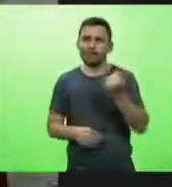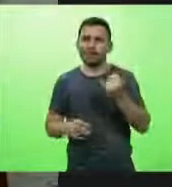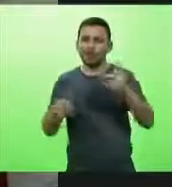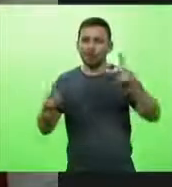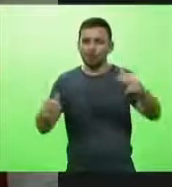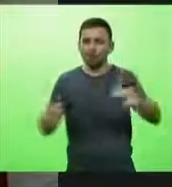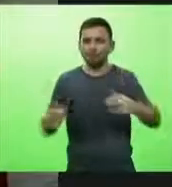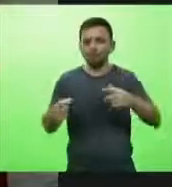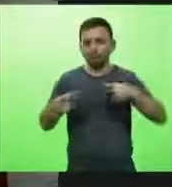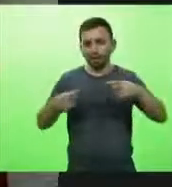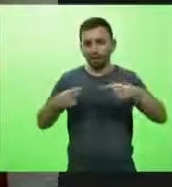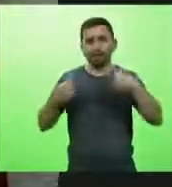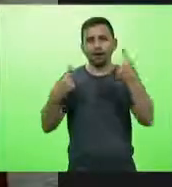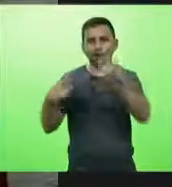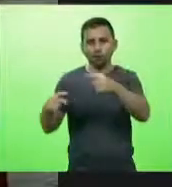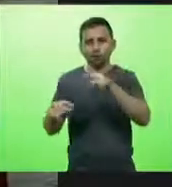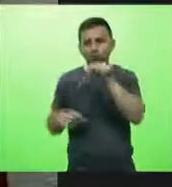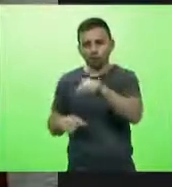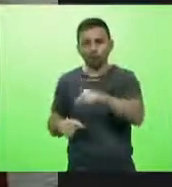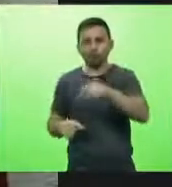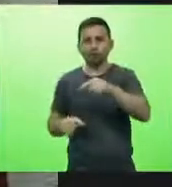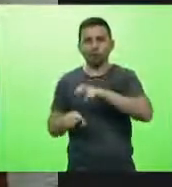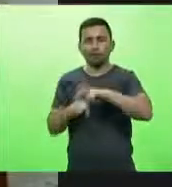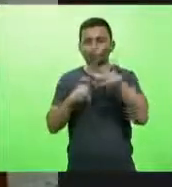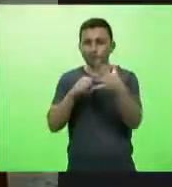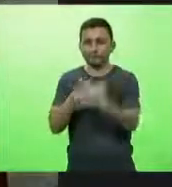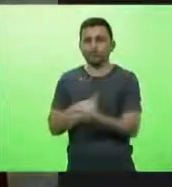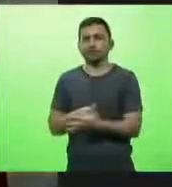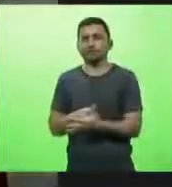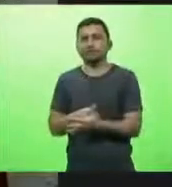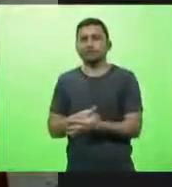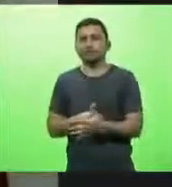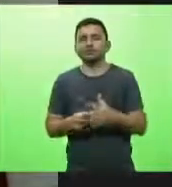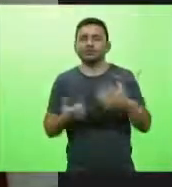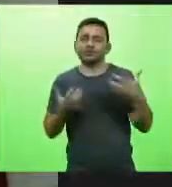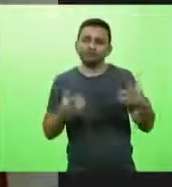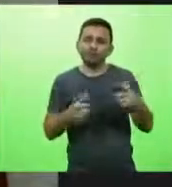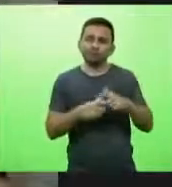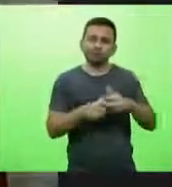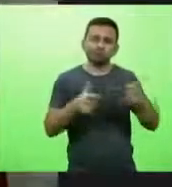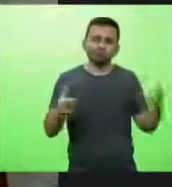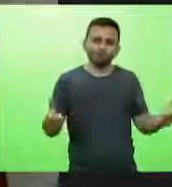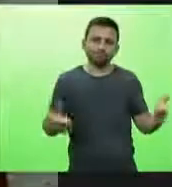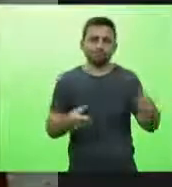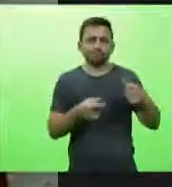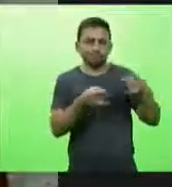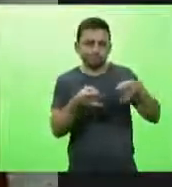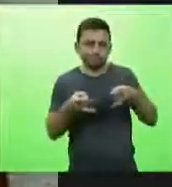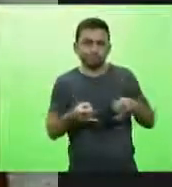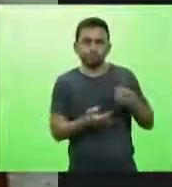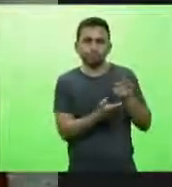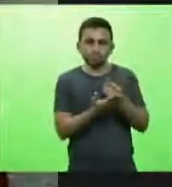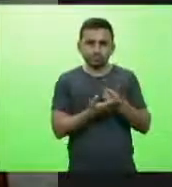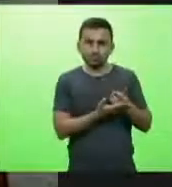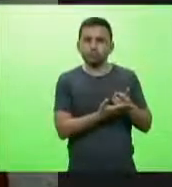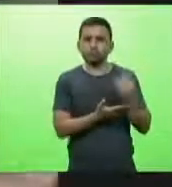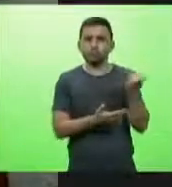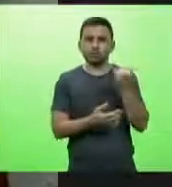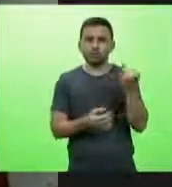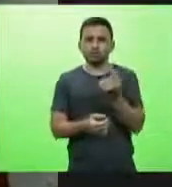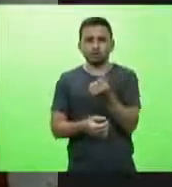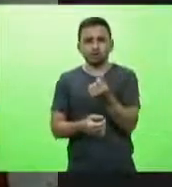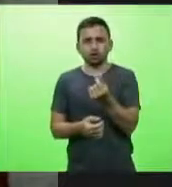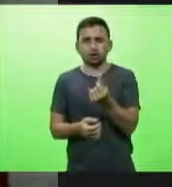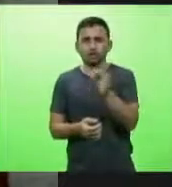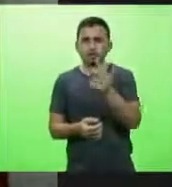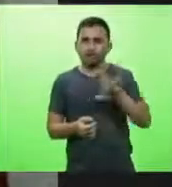Covid, nós lutamos para ampliação de leitos de UTI, para recursos federais possam chegar, para, né, que sejam bem investidos, cuidamos e